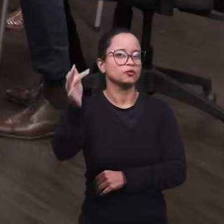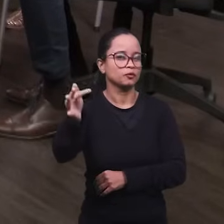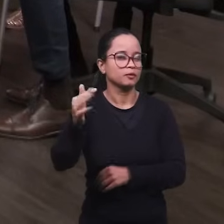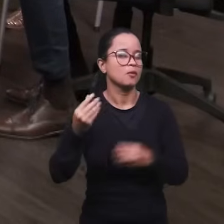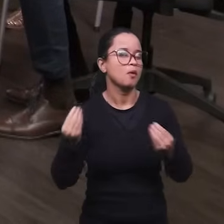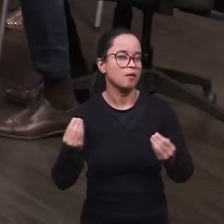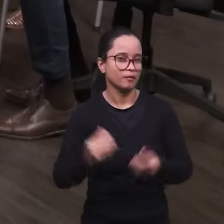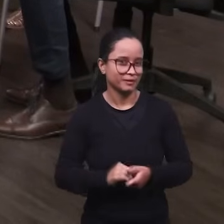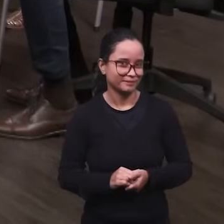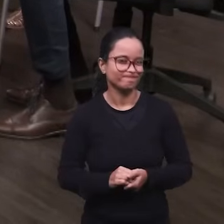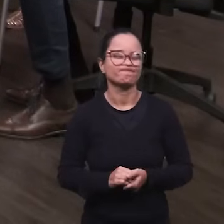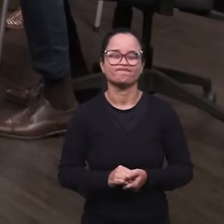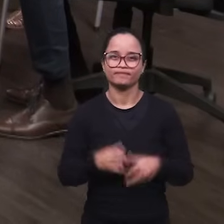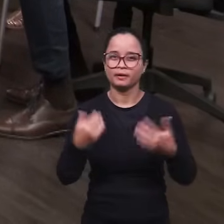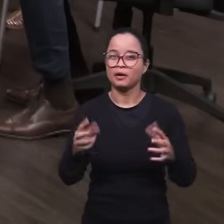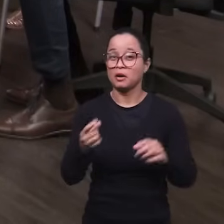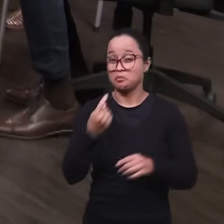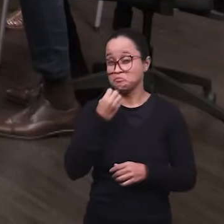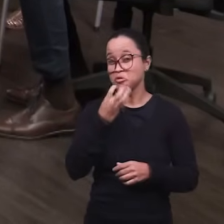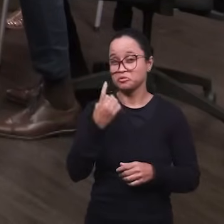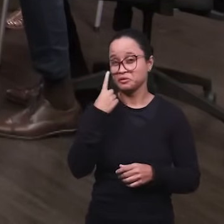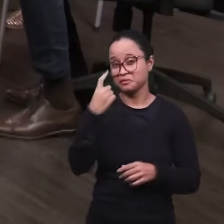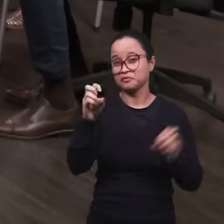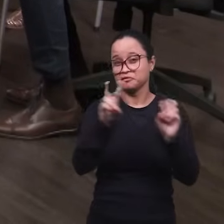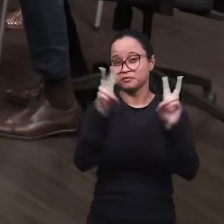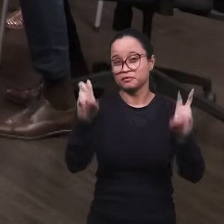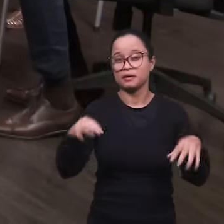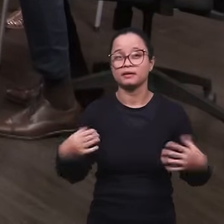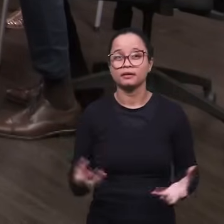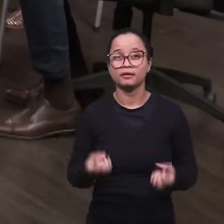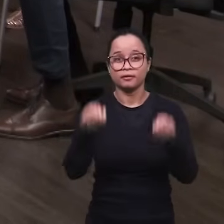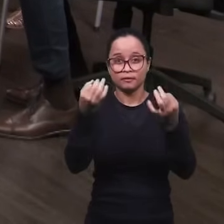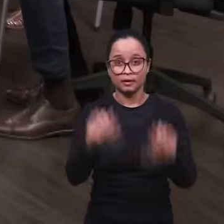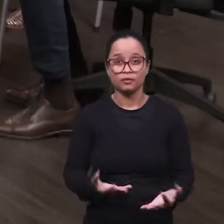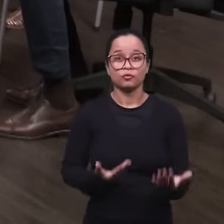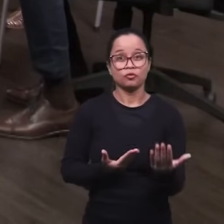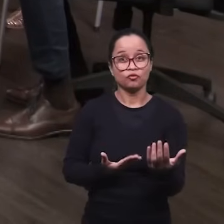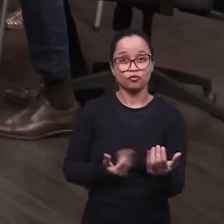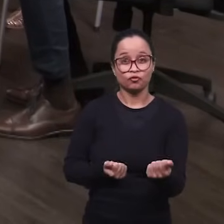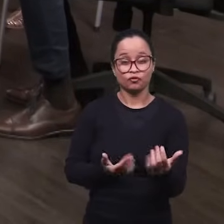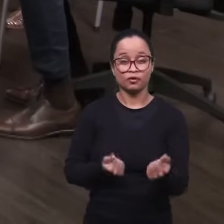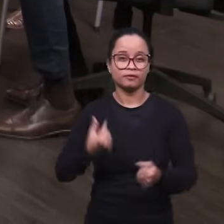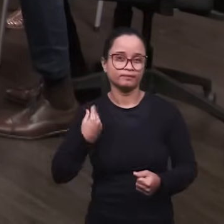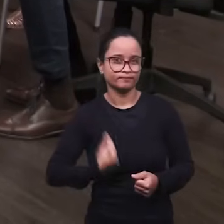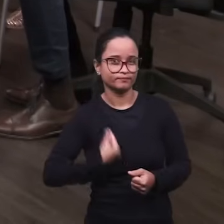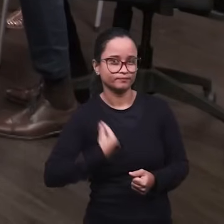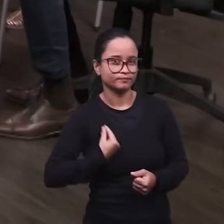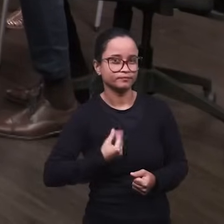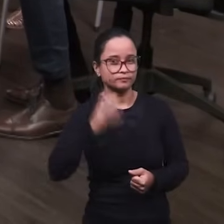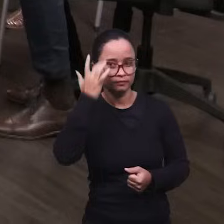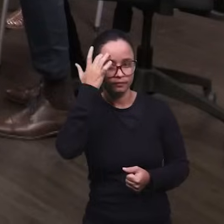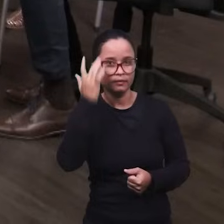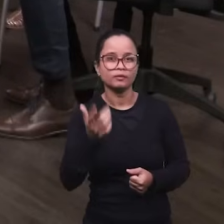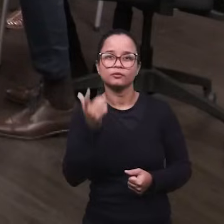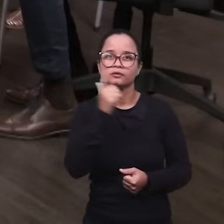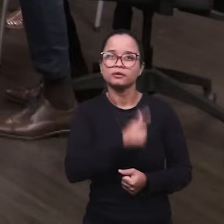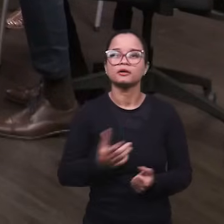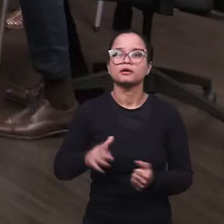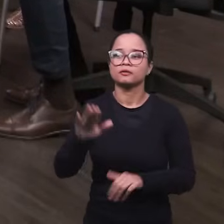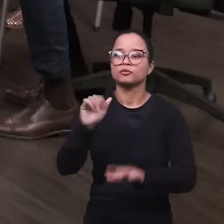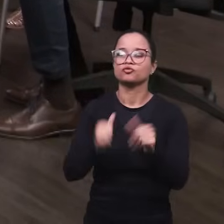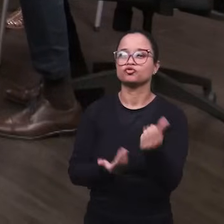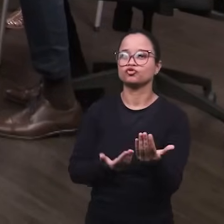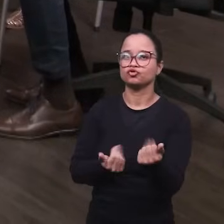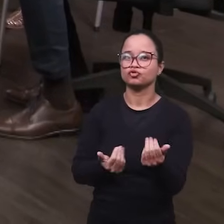bem, esse é um tema interessante. Rafael, fala sobre os jovens que estão aqui e eu acho que você já pode seguir chamando os jovens